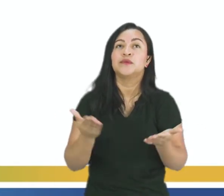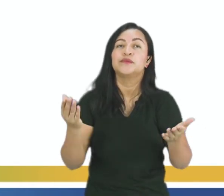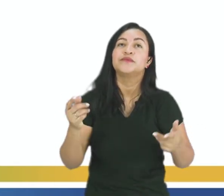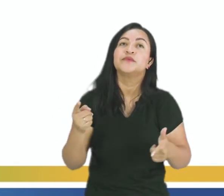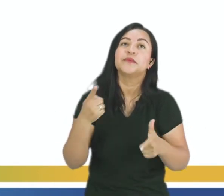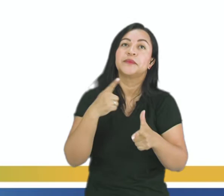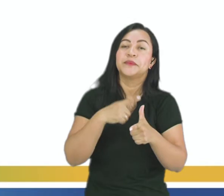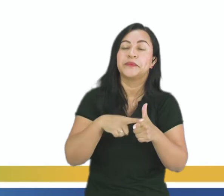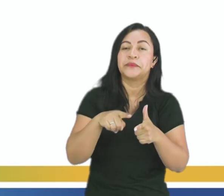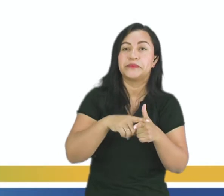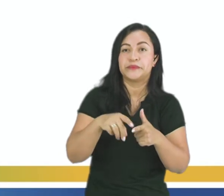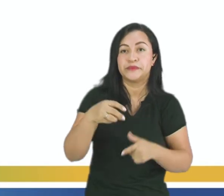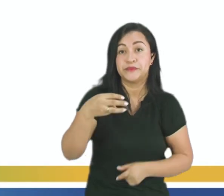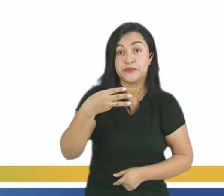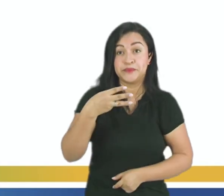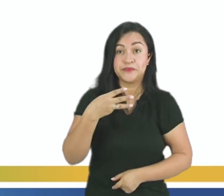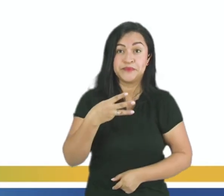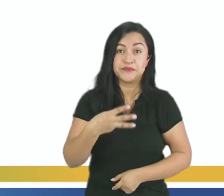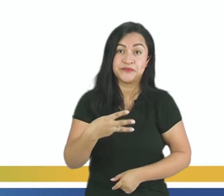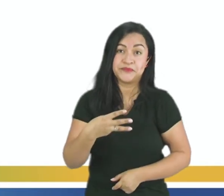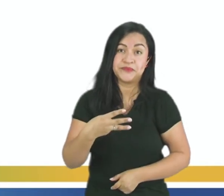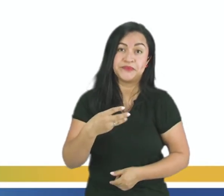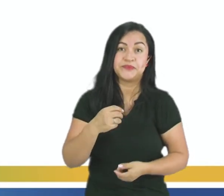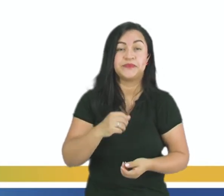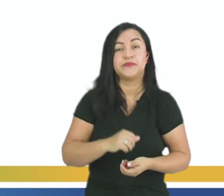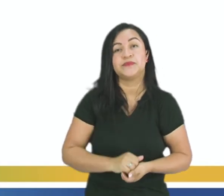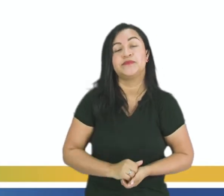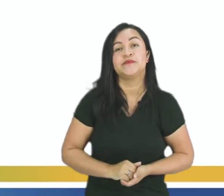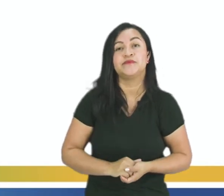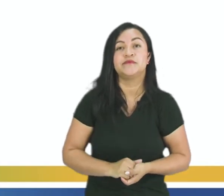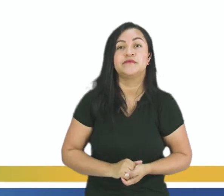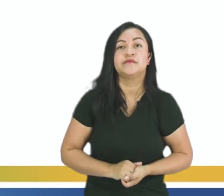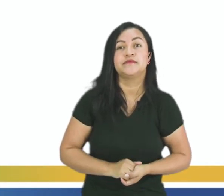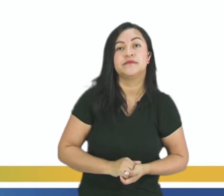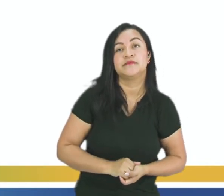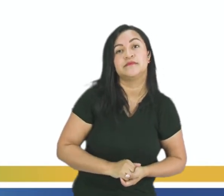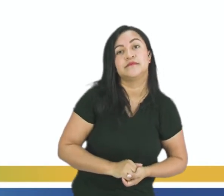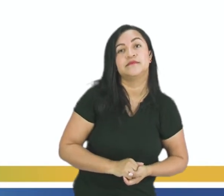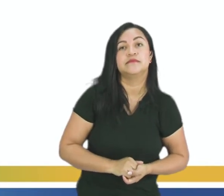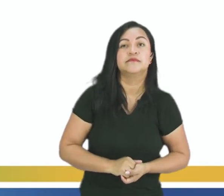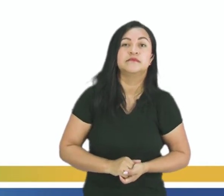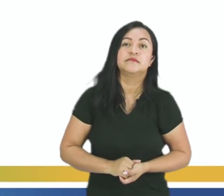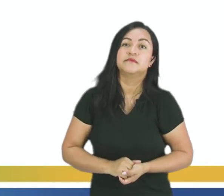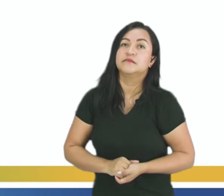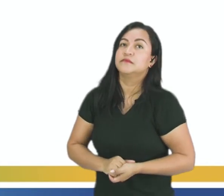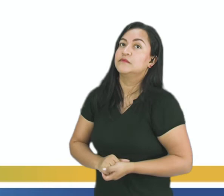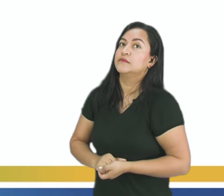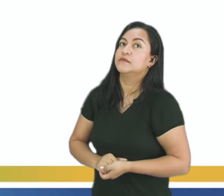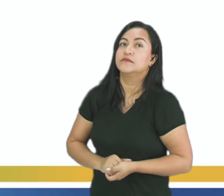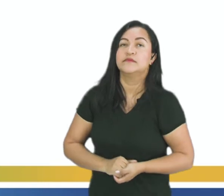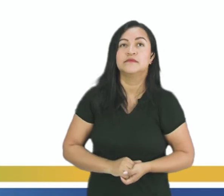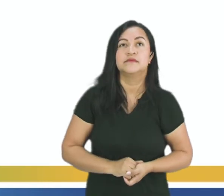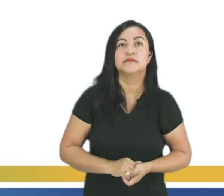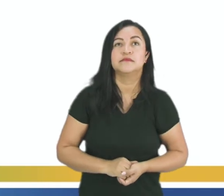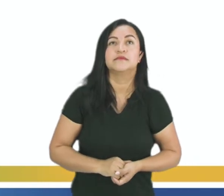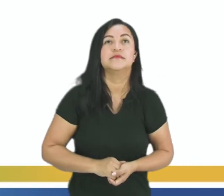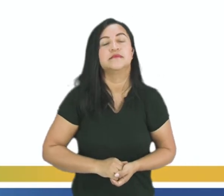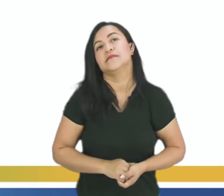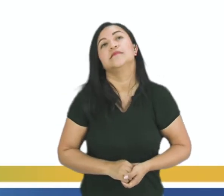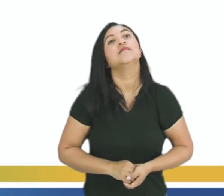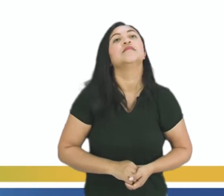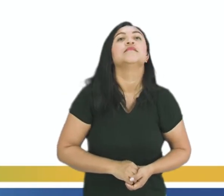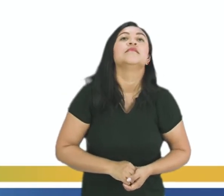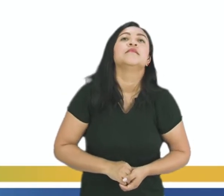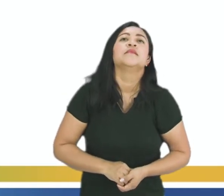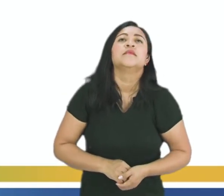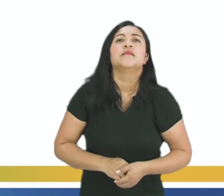Realizaremos agora a resolução de mais uma situação que chamaremos de situação 3. Em uma praça,